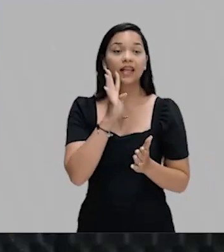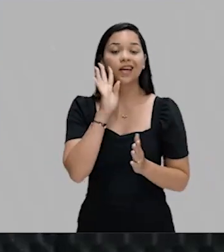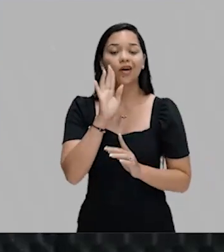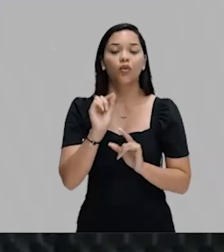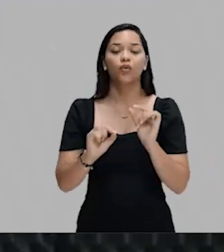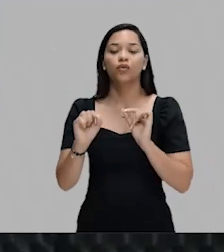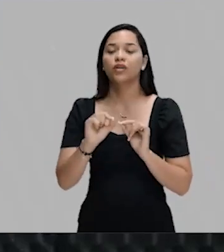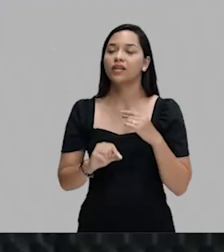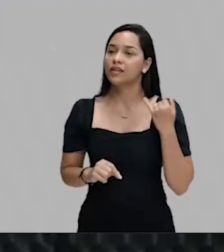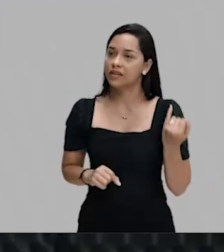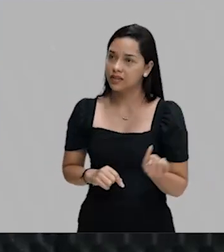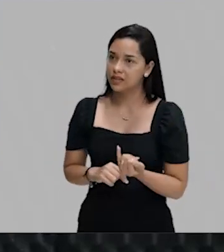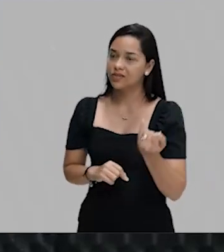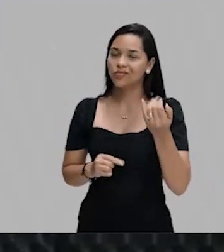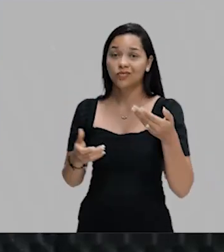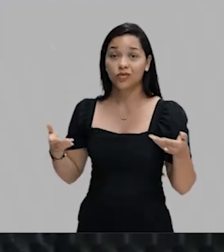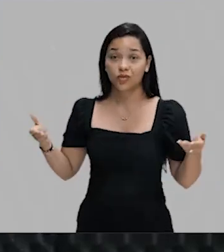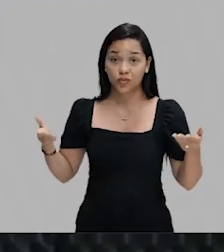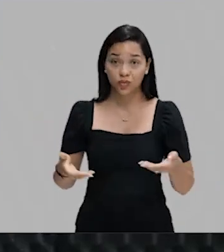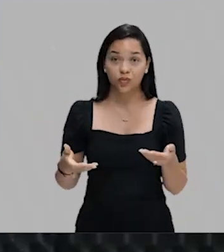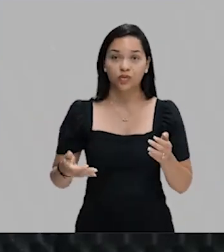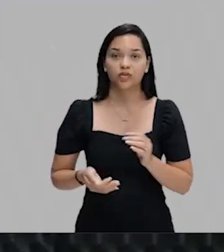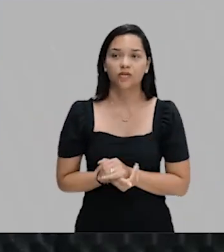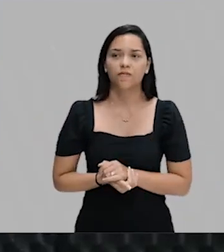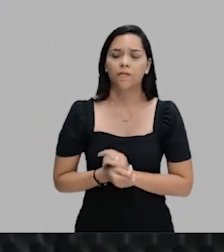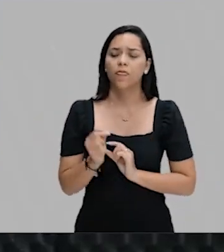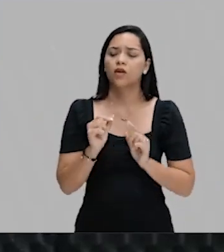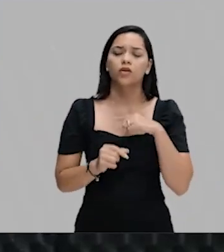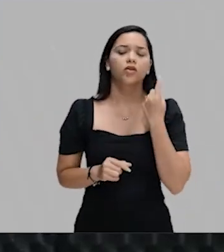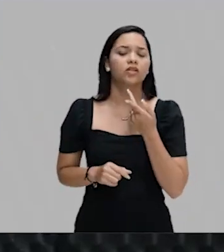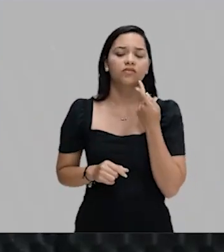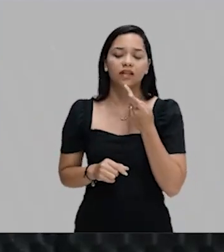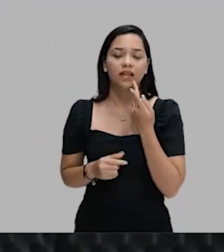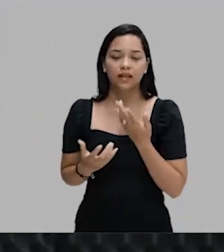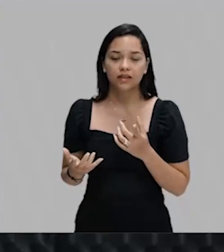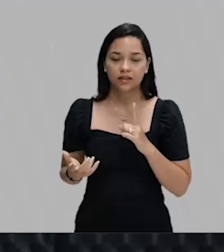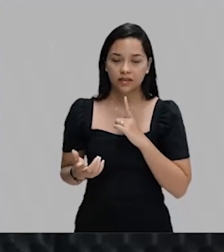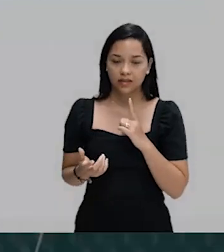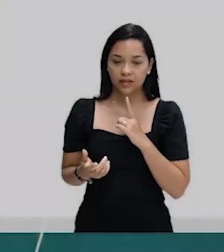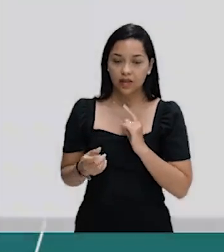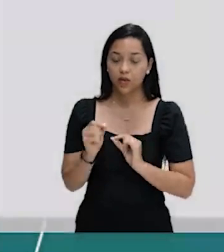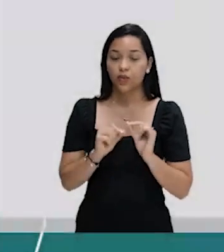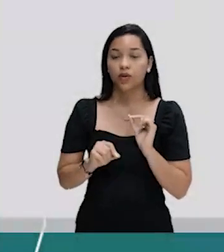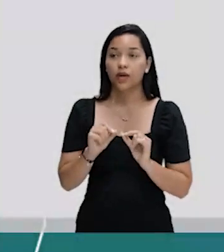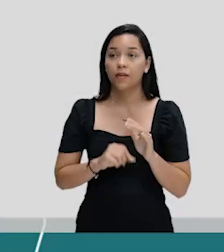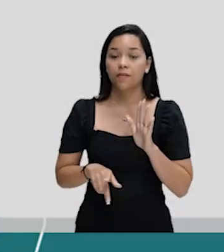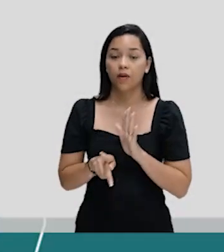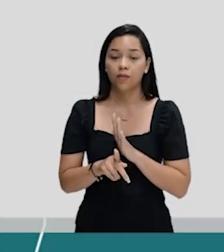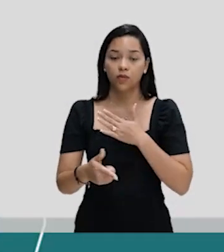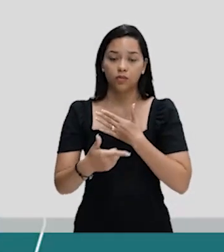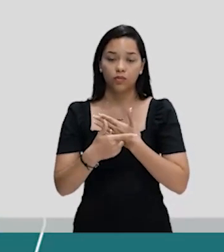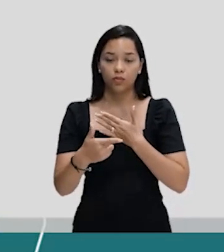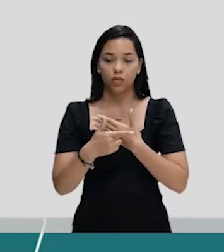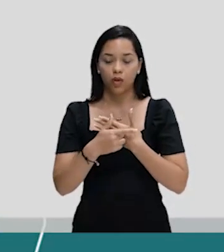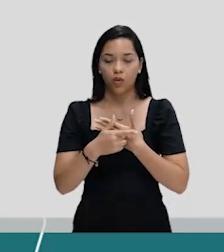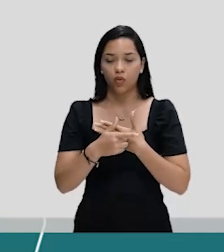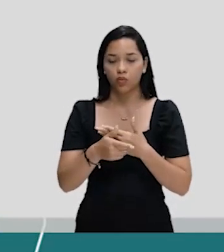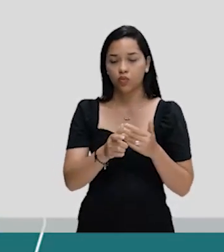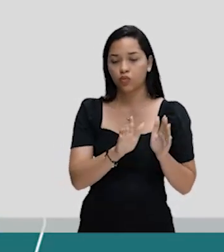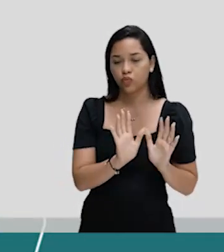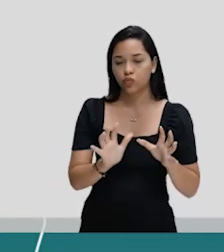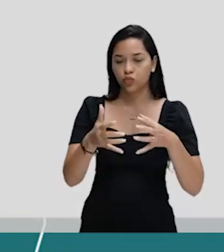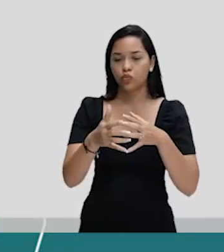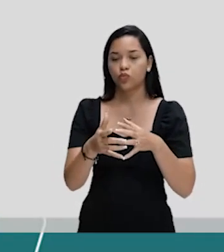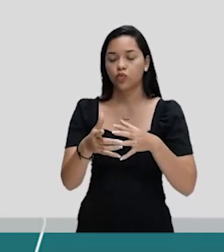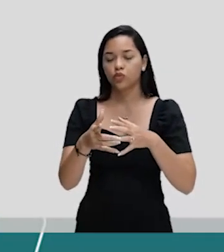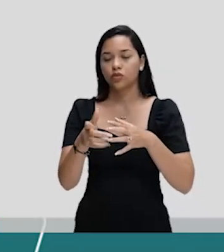uma aula muito atual. Tá certo? O que é que nós vamos falar, Marcos? Nós vamos falar hoje, galera, sobre o papel dos blocos